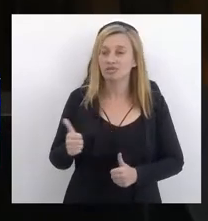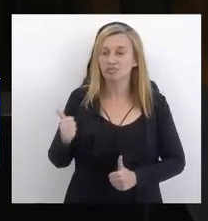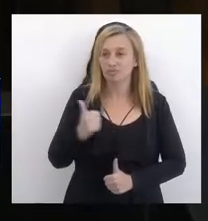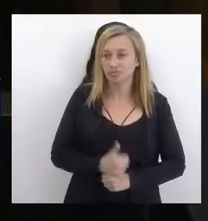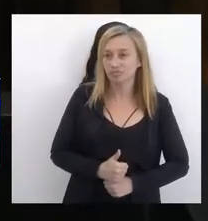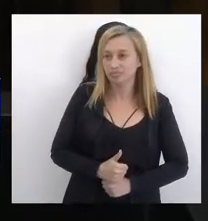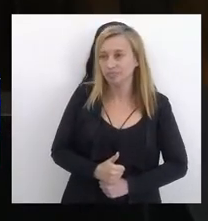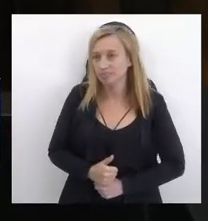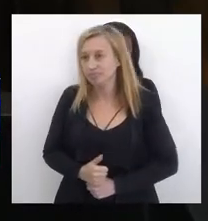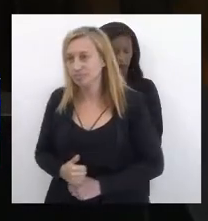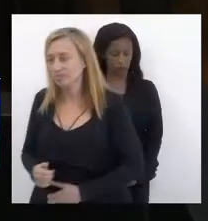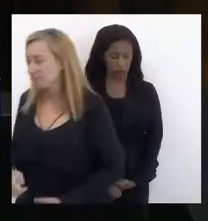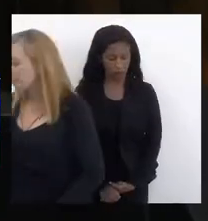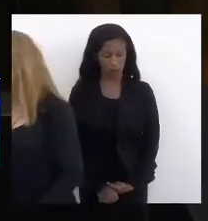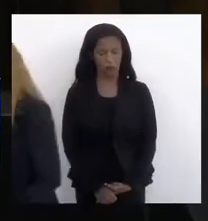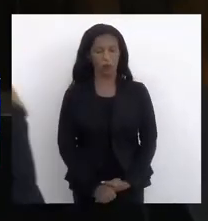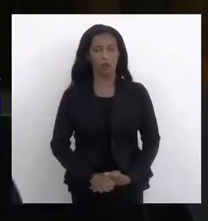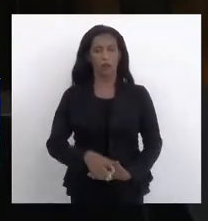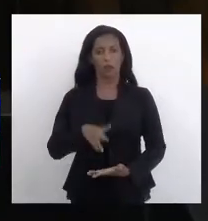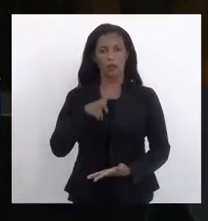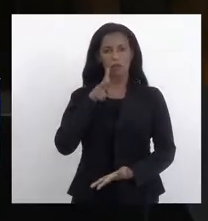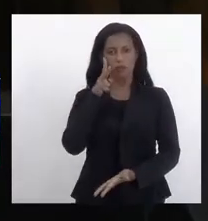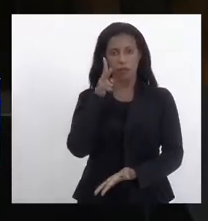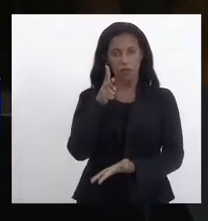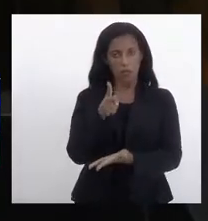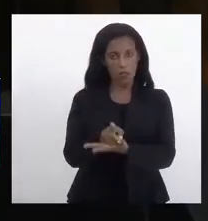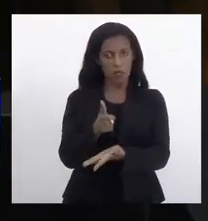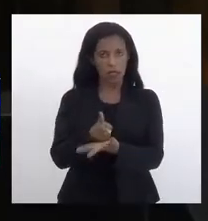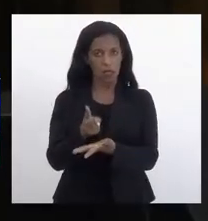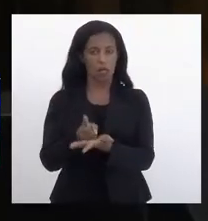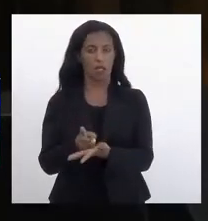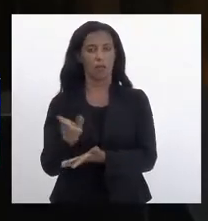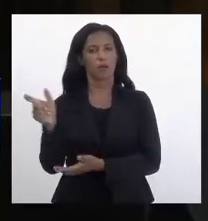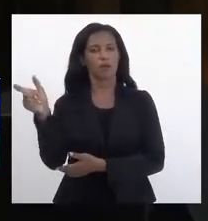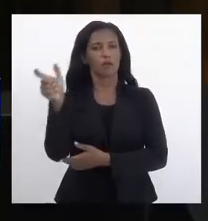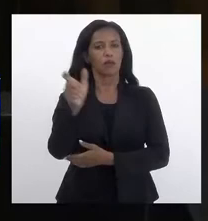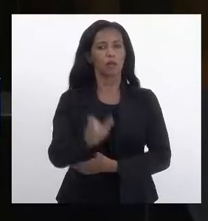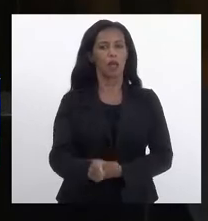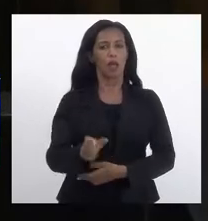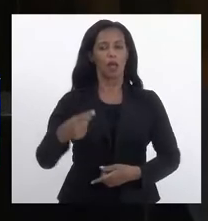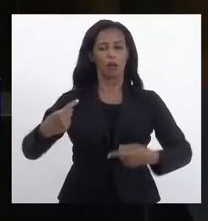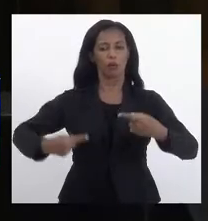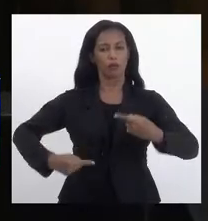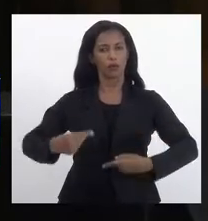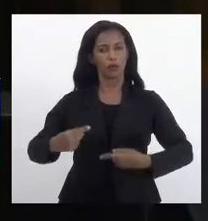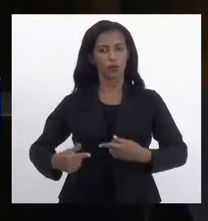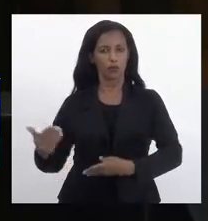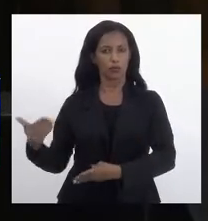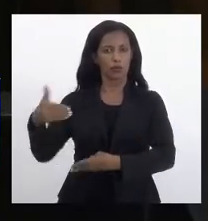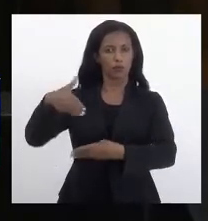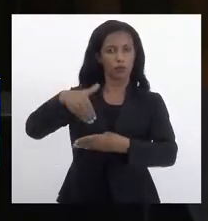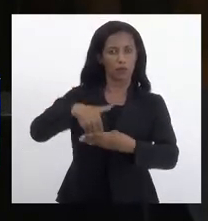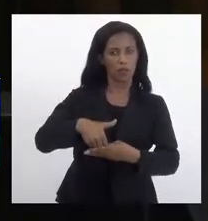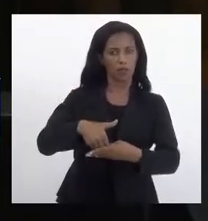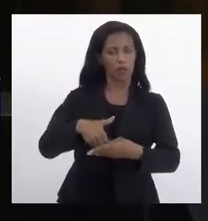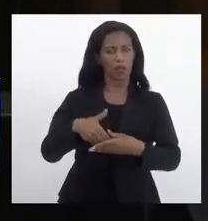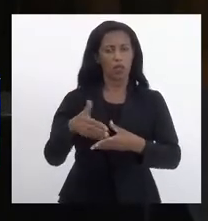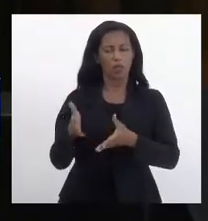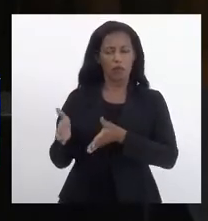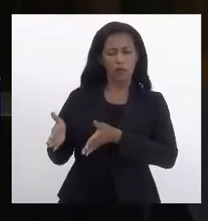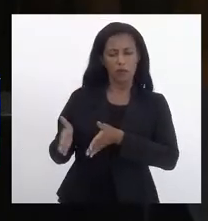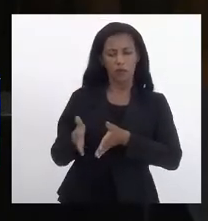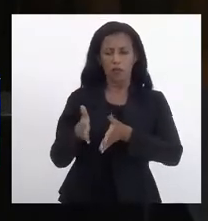vez que você se coloca, à disposição para concorrer a uma eleição e que você caminha